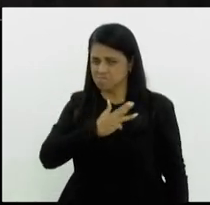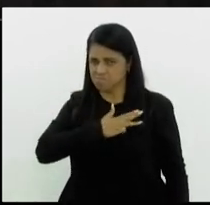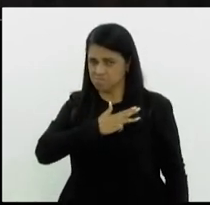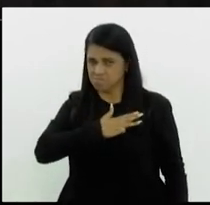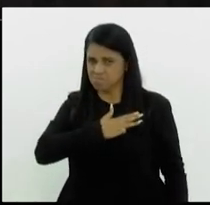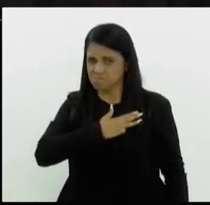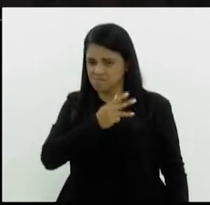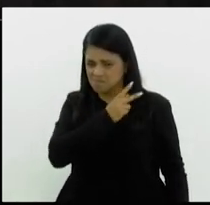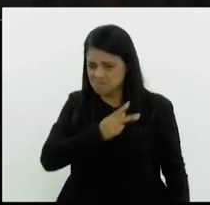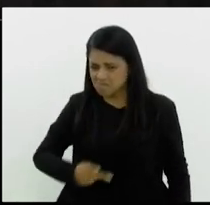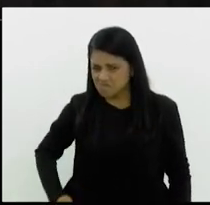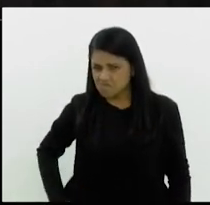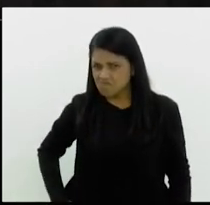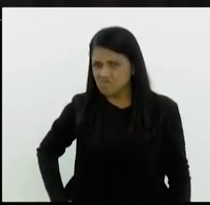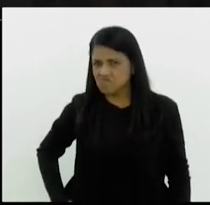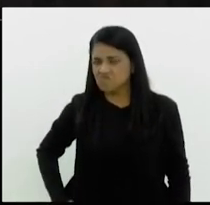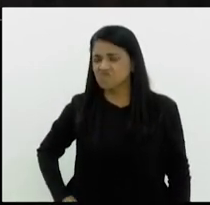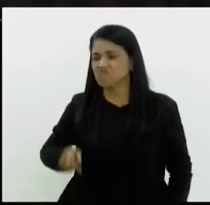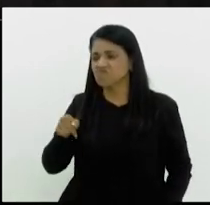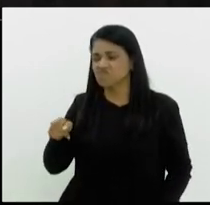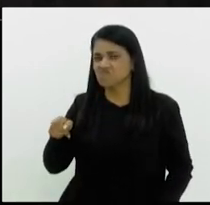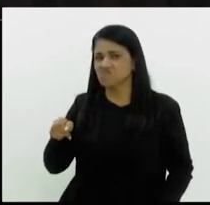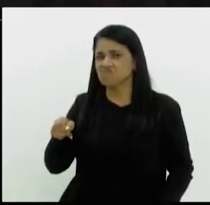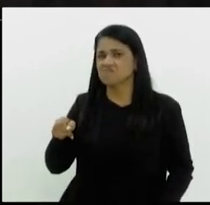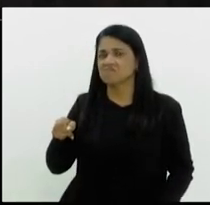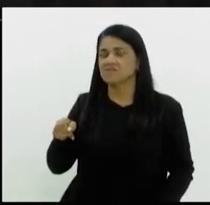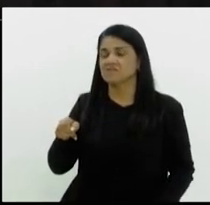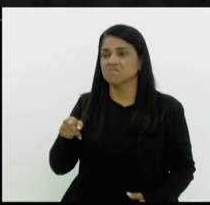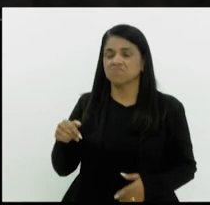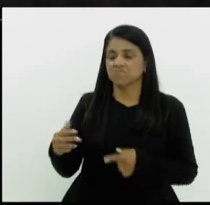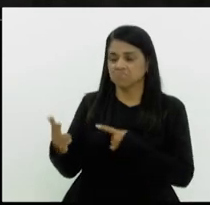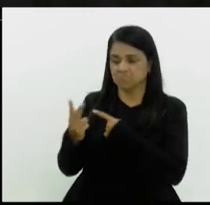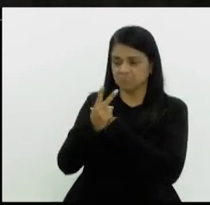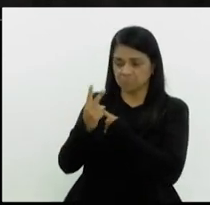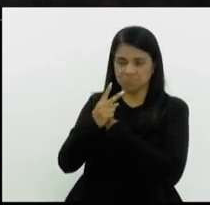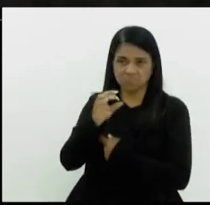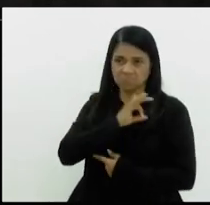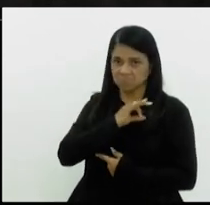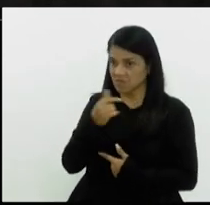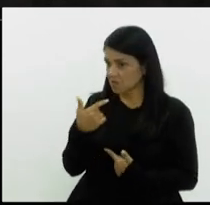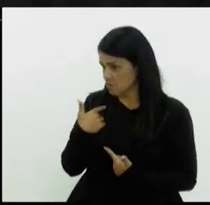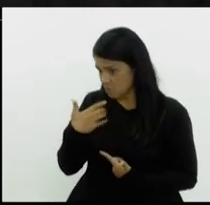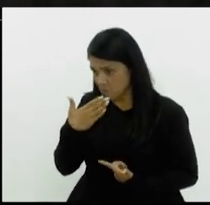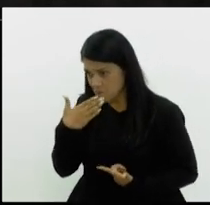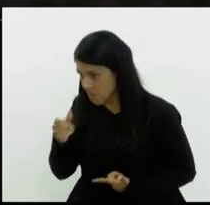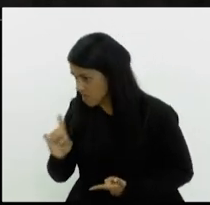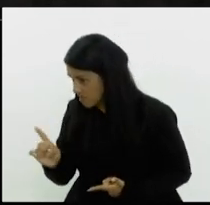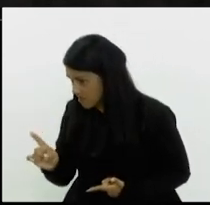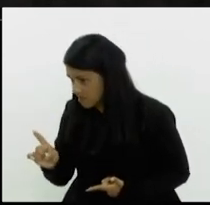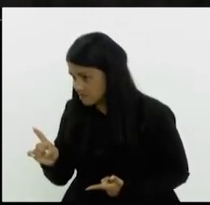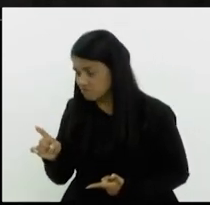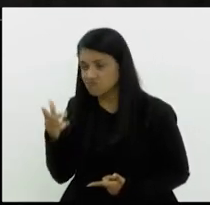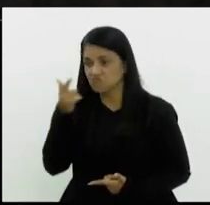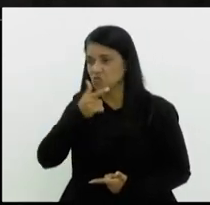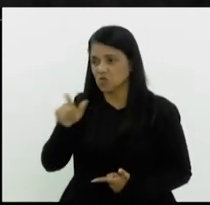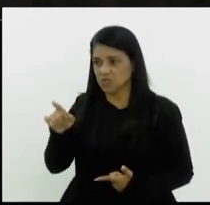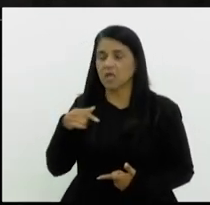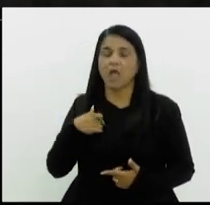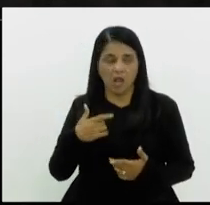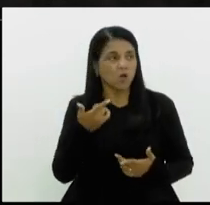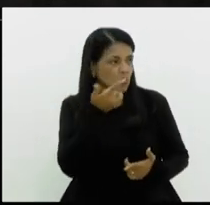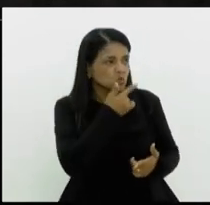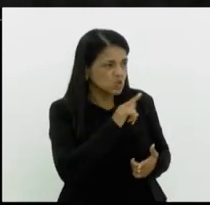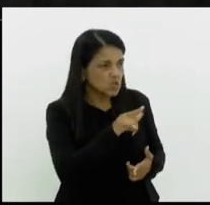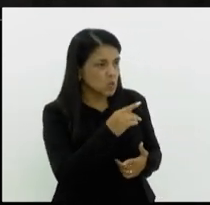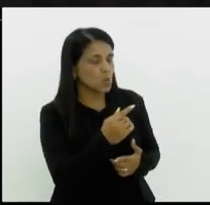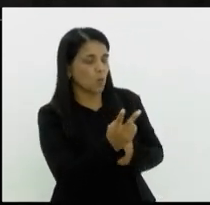impediria que ela tomasse qualquer medida protetiva. Por acaso ela tomou, ela conseguiu a medida protetiva e o Lula